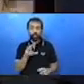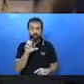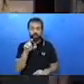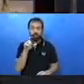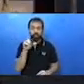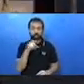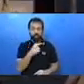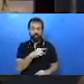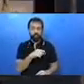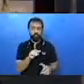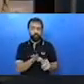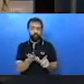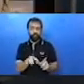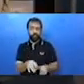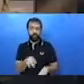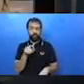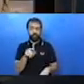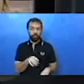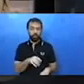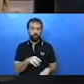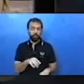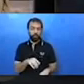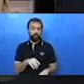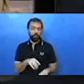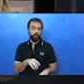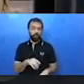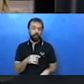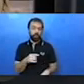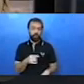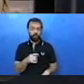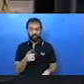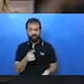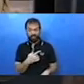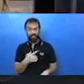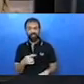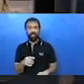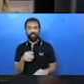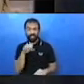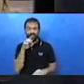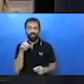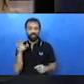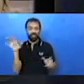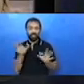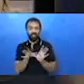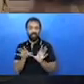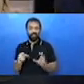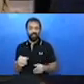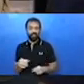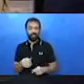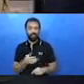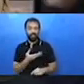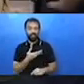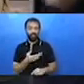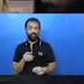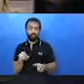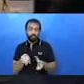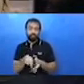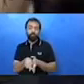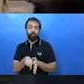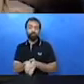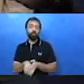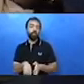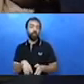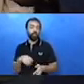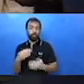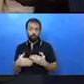você sabe sobre eles? Lembra do nosso pássaro que acompanhou nossa aula, nosso amiguinho? Pesquisa. Na